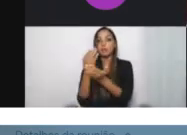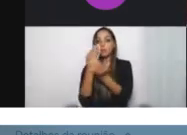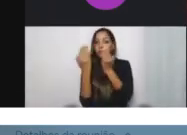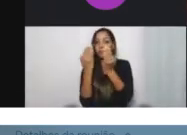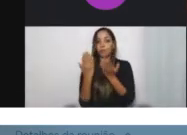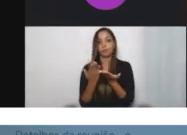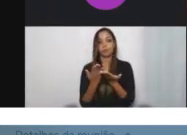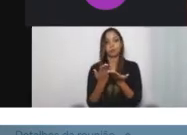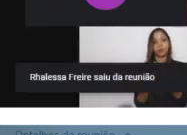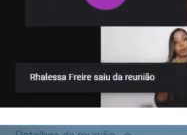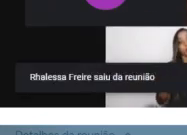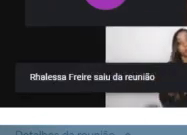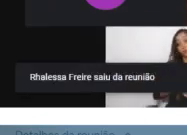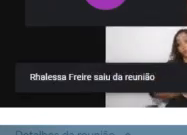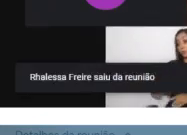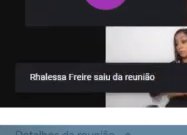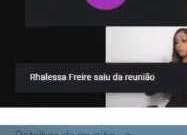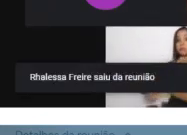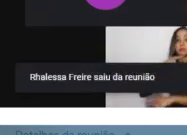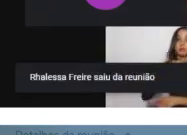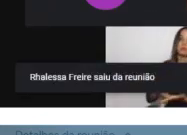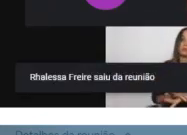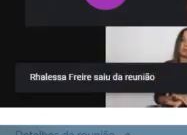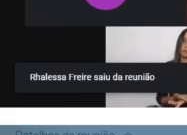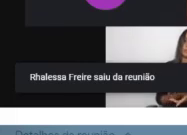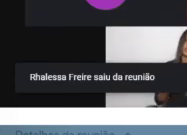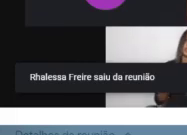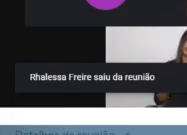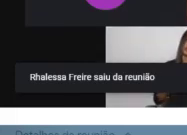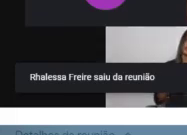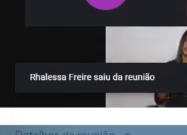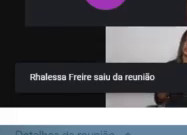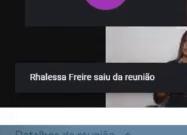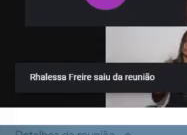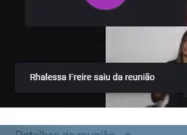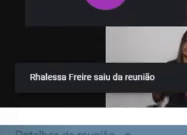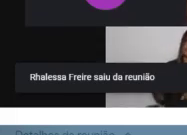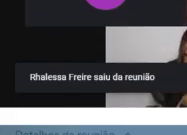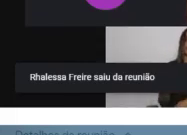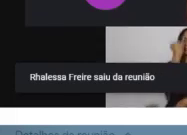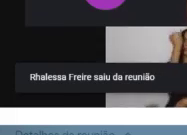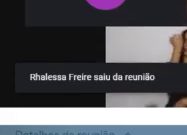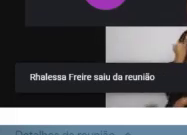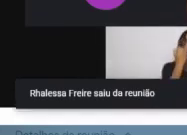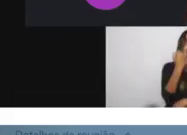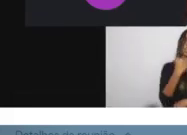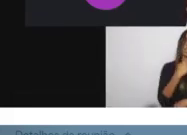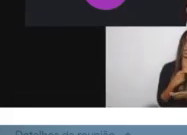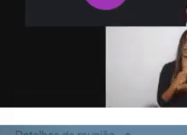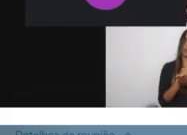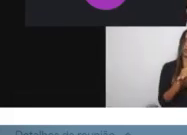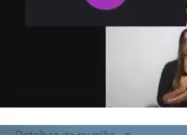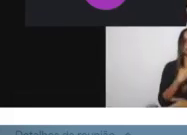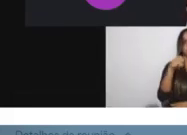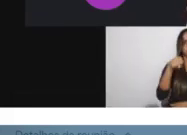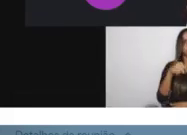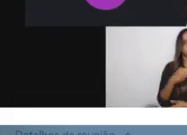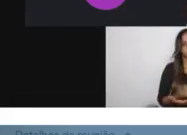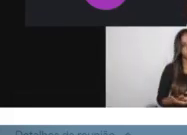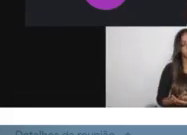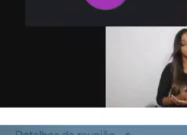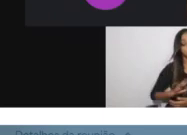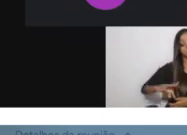torna esse projeto tão fundamental, tão importante. E esse projeto conta, sim, senhores, com o meu apoio, conta com o apoio, como temos percebido aqui, de toda a Casa